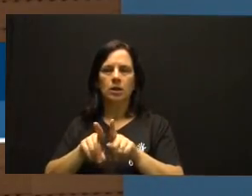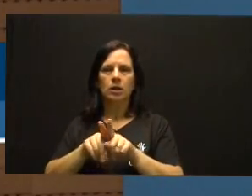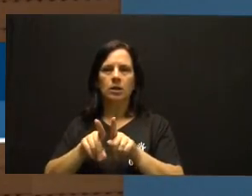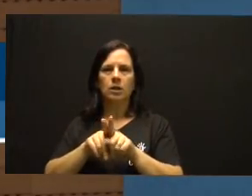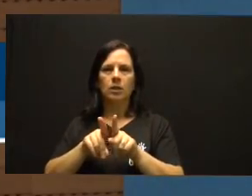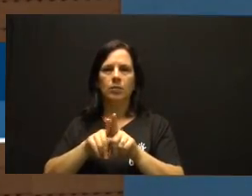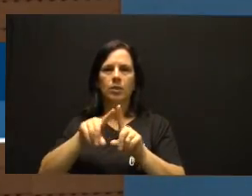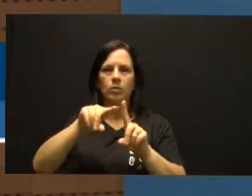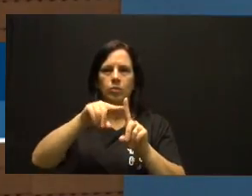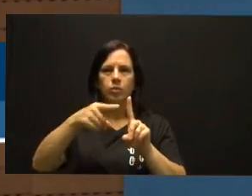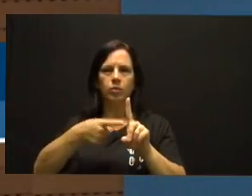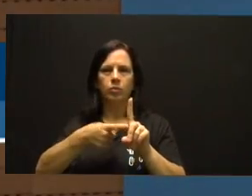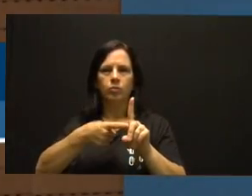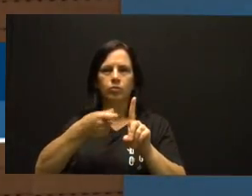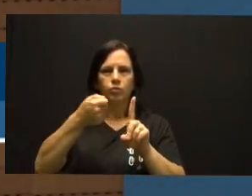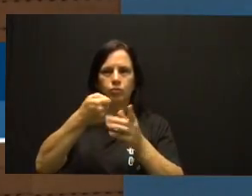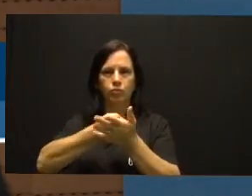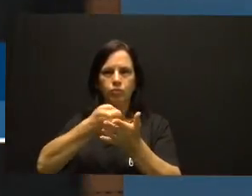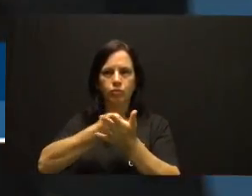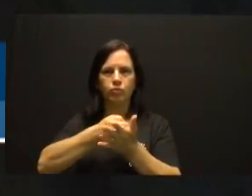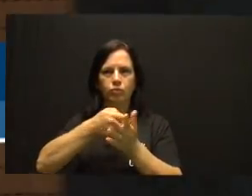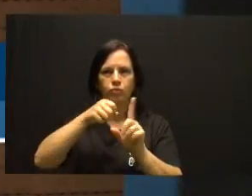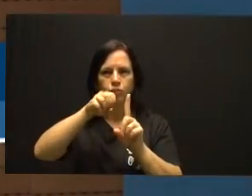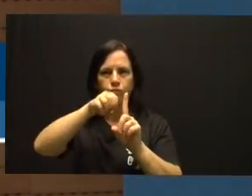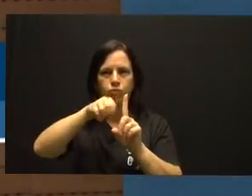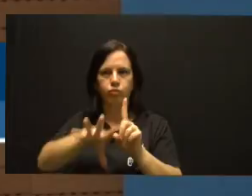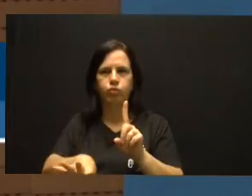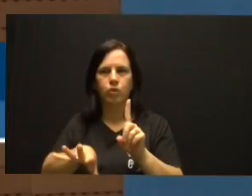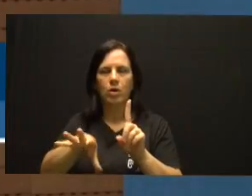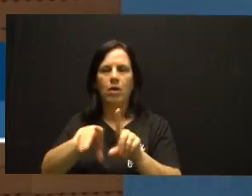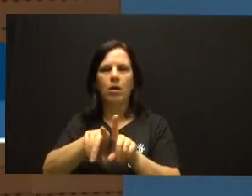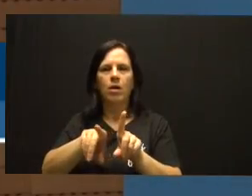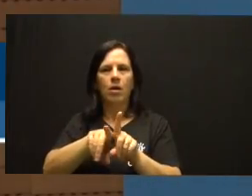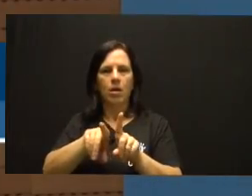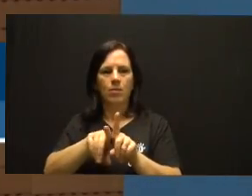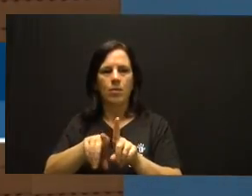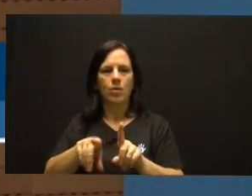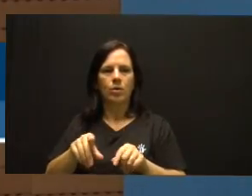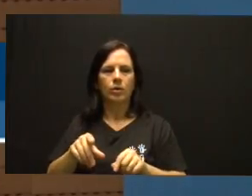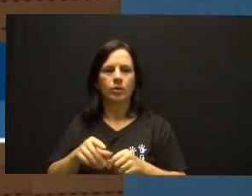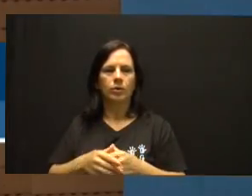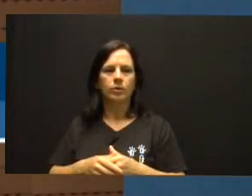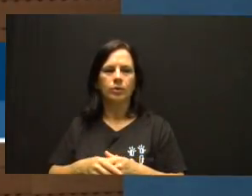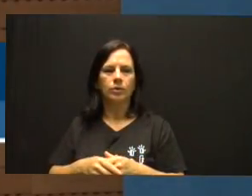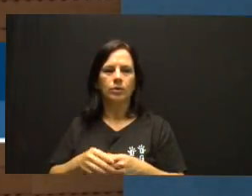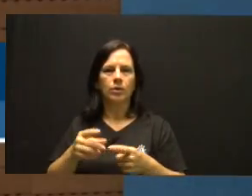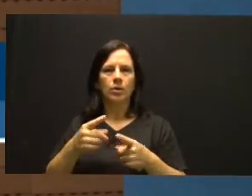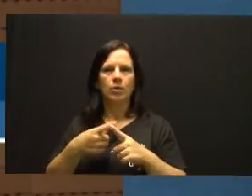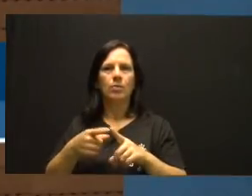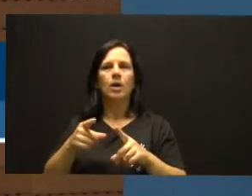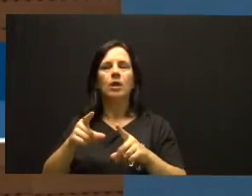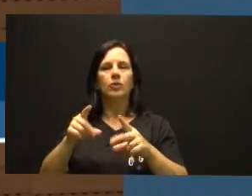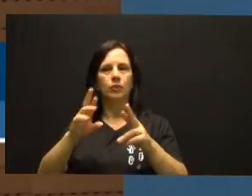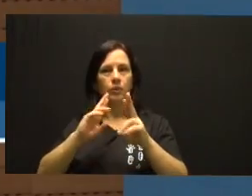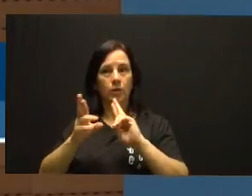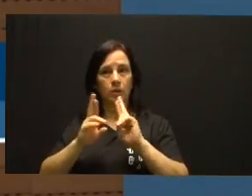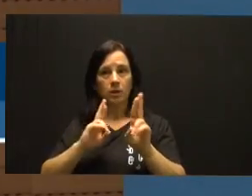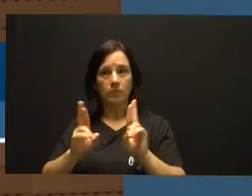excesso da força da Polícia Militar. Não podemos aqui afirmar, mas foi a denúncia feita a esse